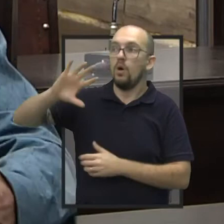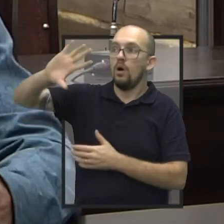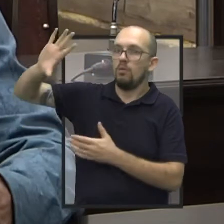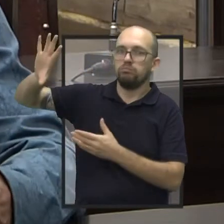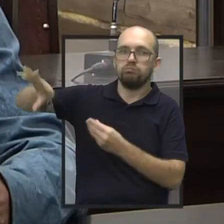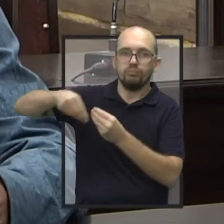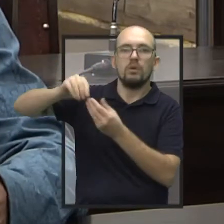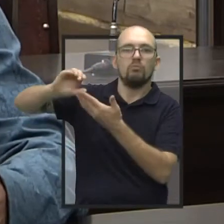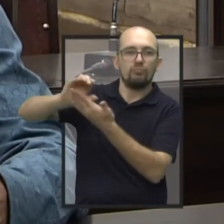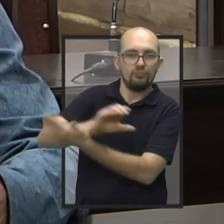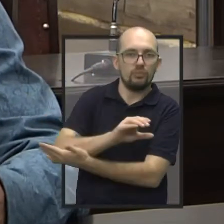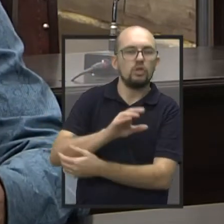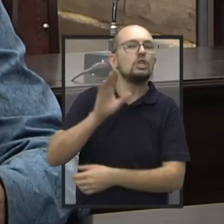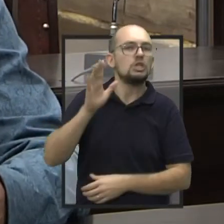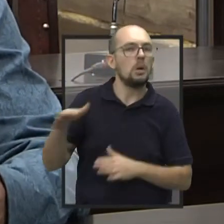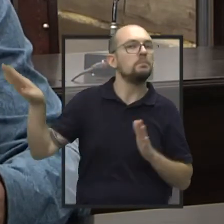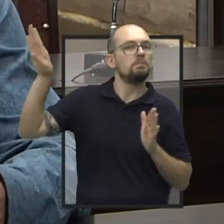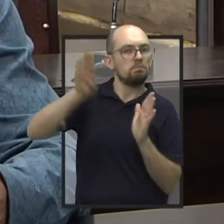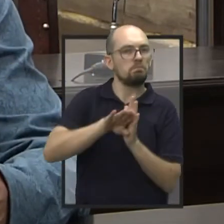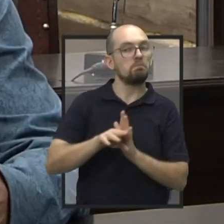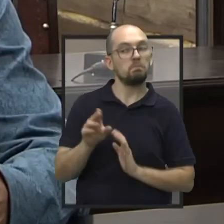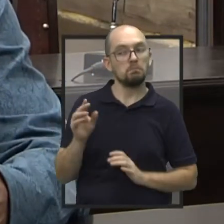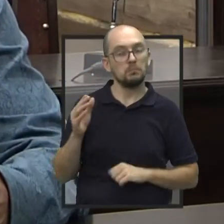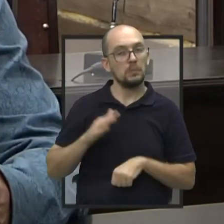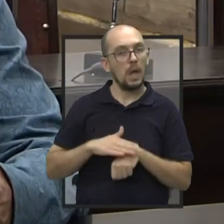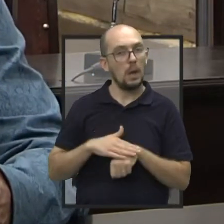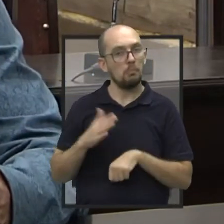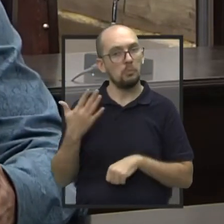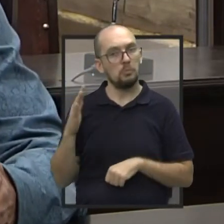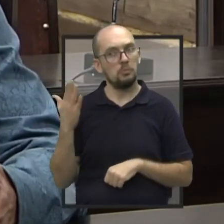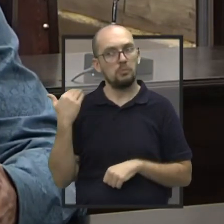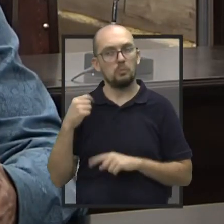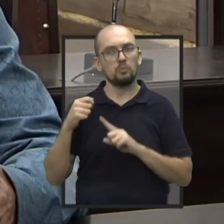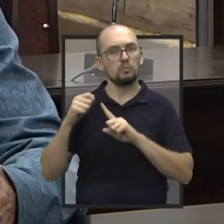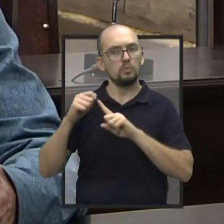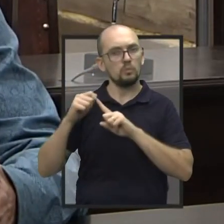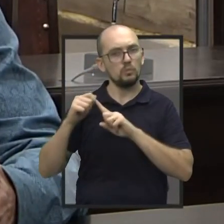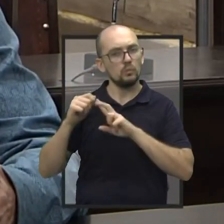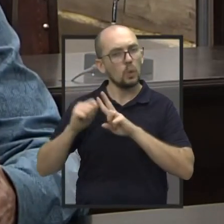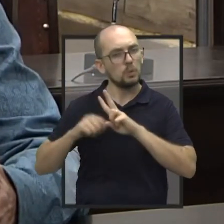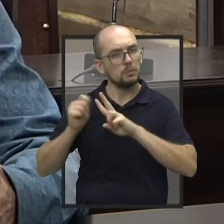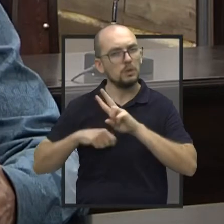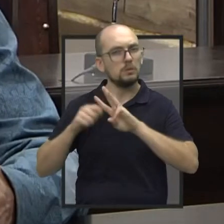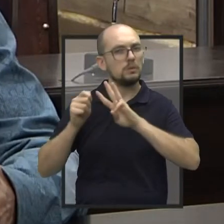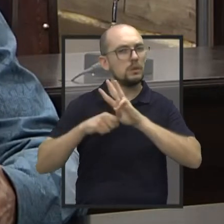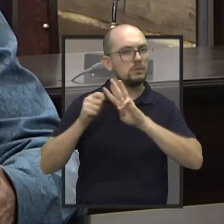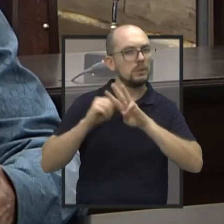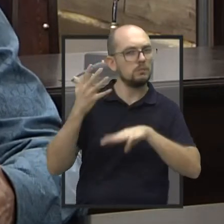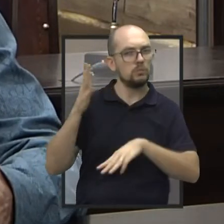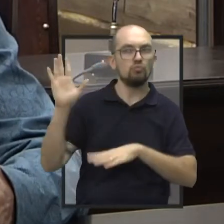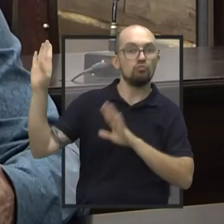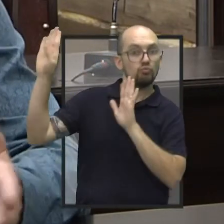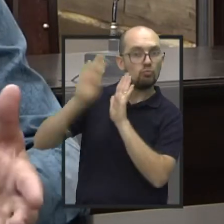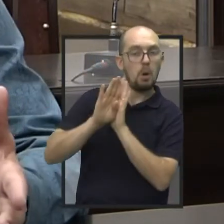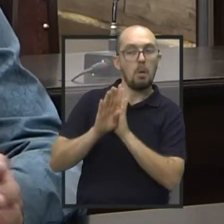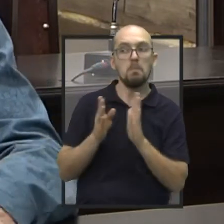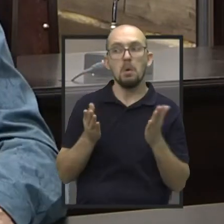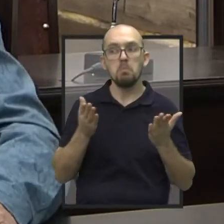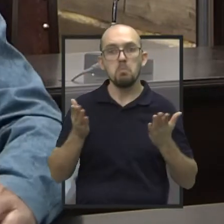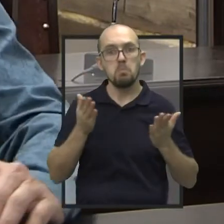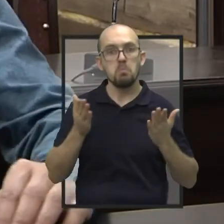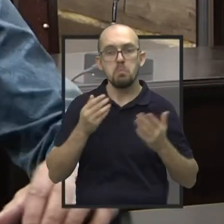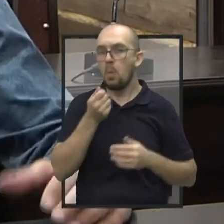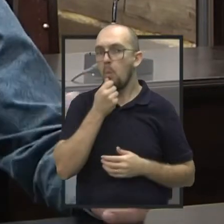emenda já está aí há algum tempo. Se salvo engano, de 2 a 3 meses já que está aí, depositado na prefeitura, e até agora não